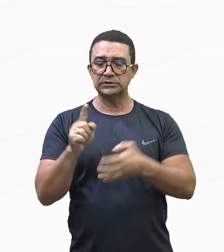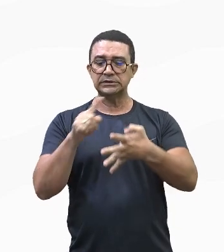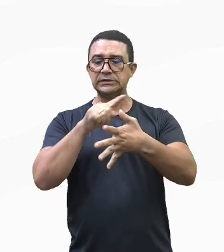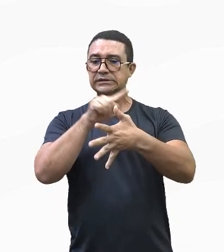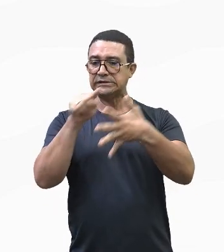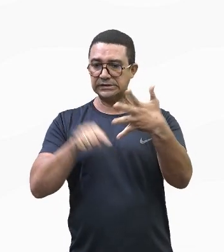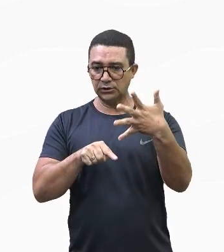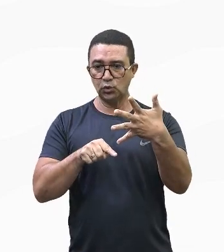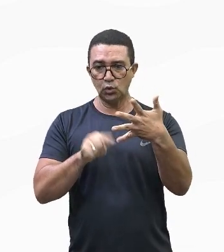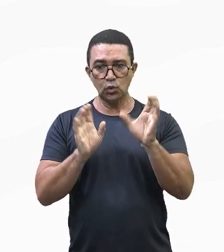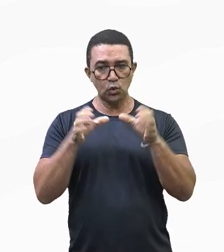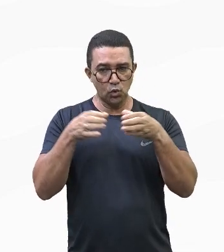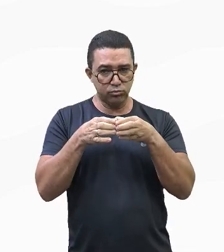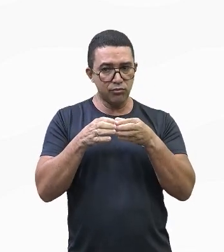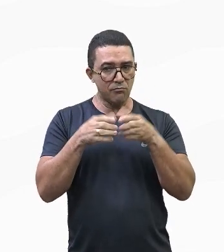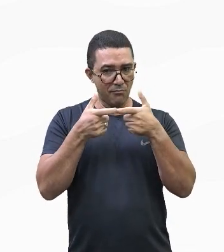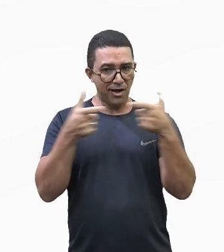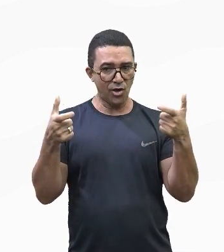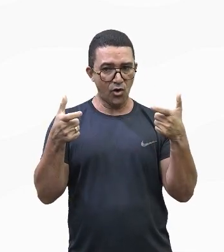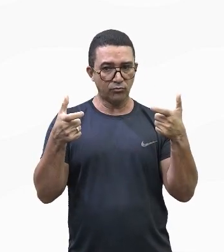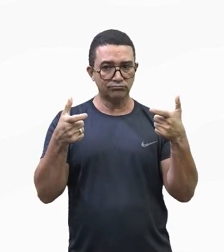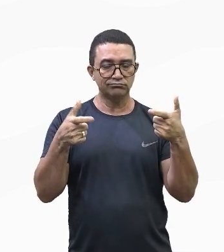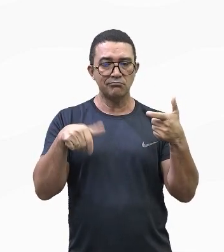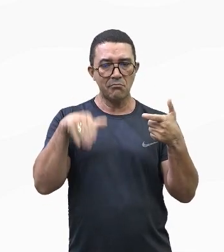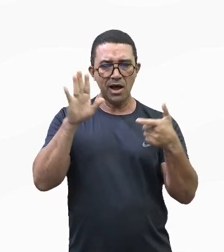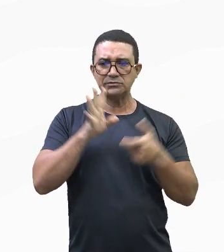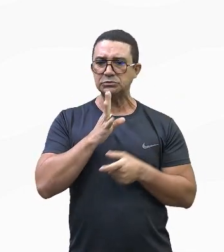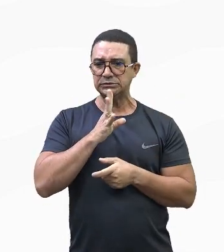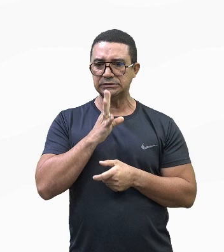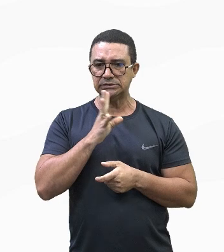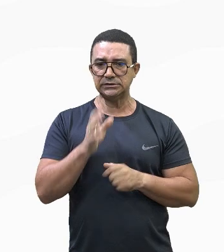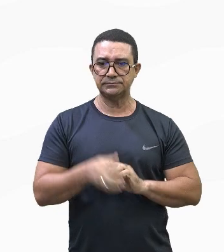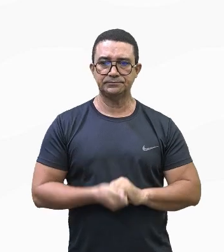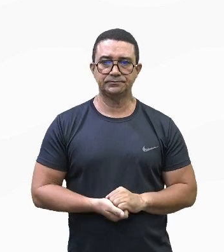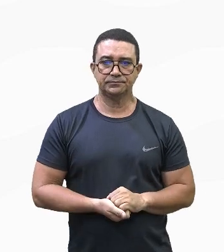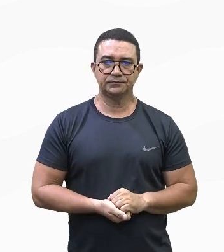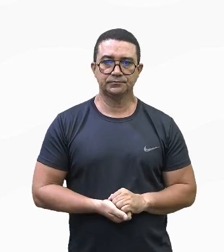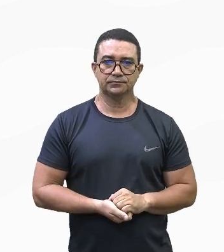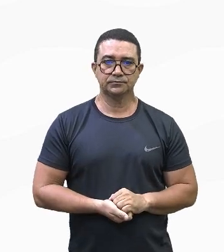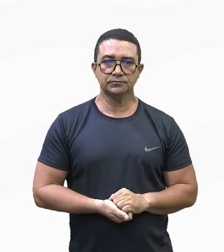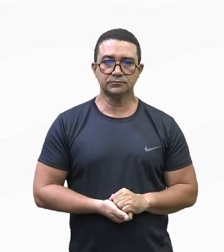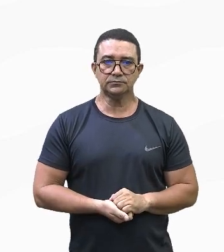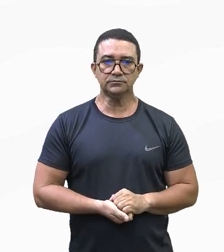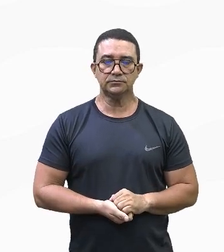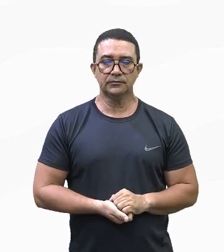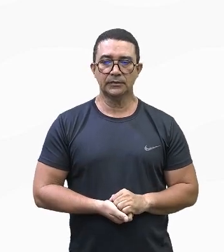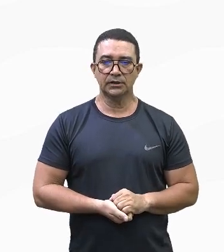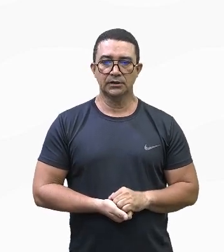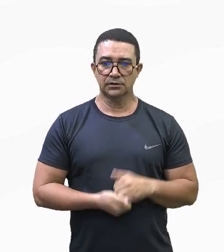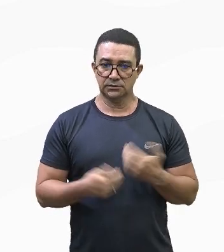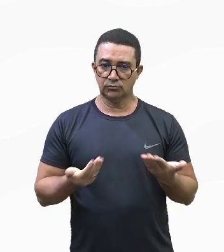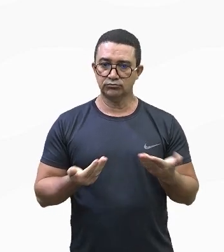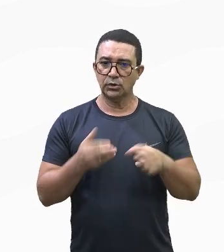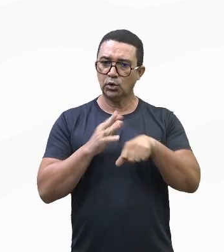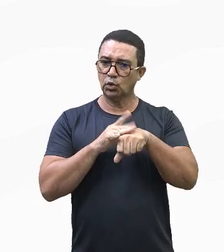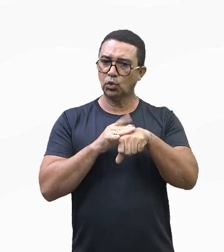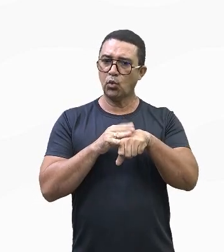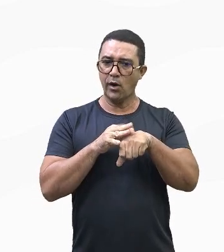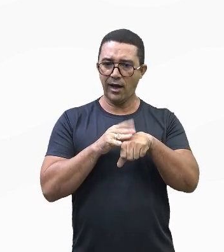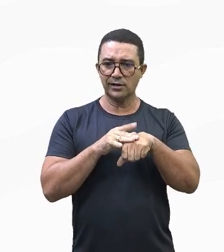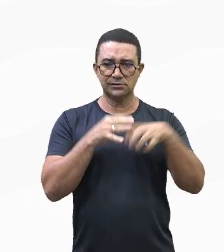maior prevalência, tá bom? Nós vamos conversar aqui com o professor doutor Dayson Jardim, nós vamos conversar sobre as doenças